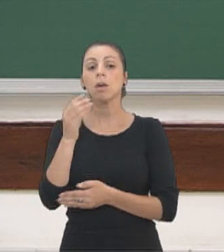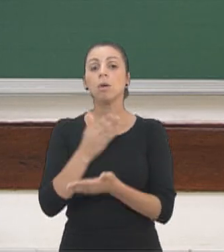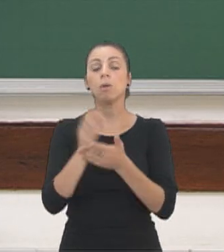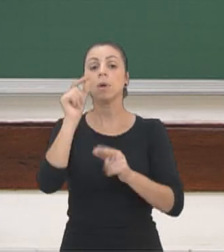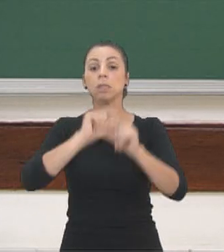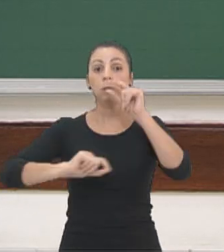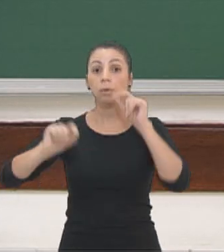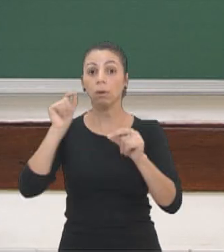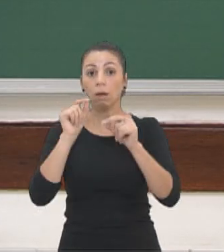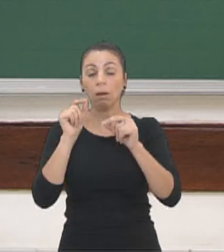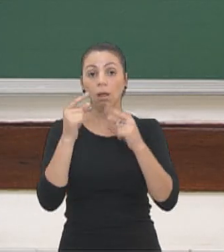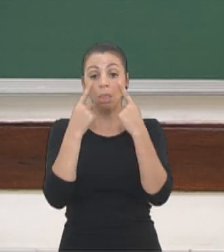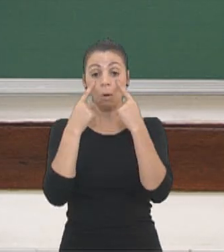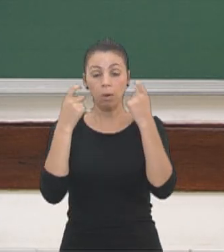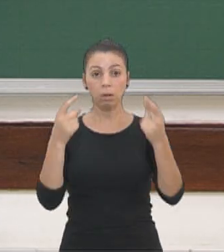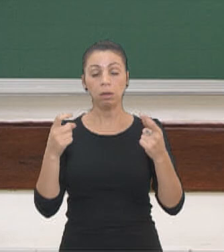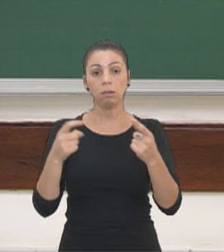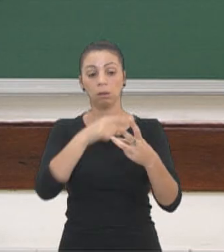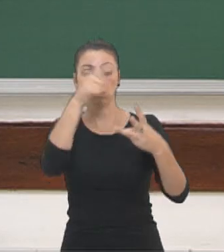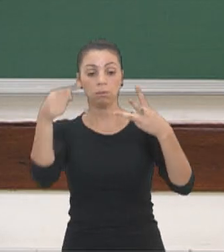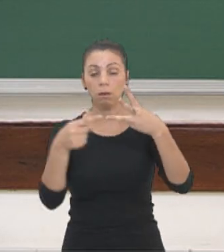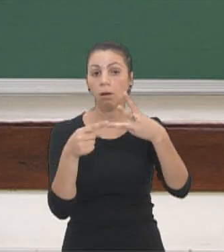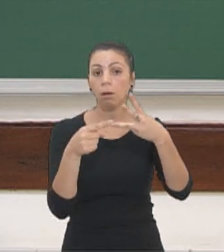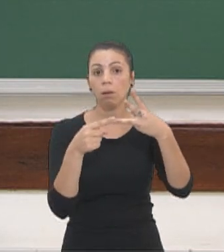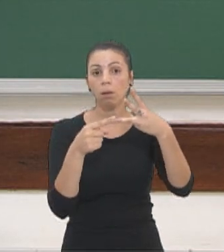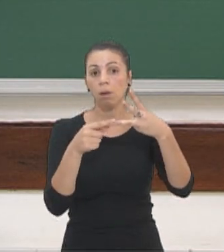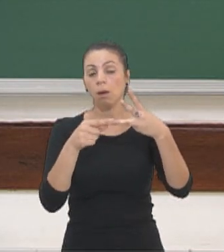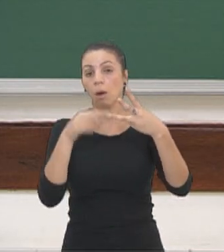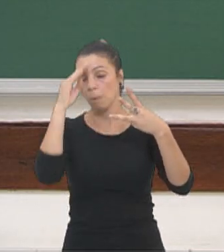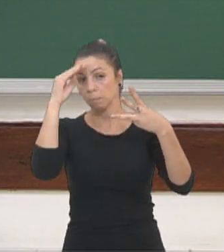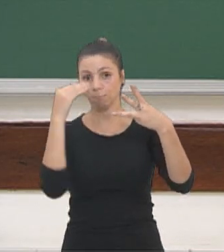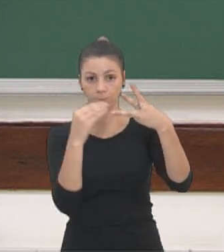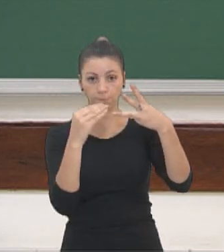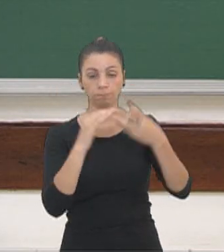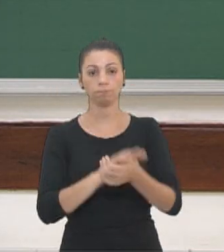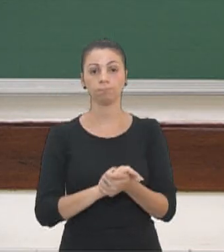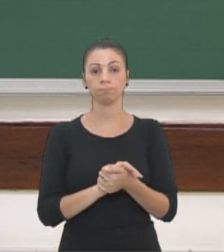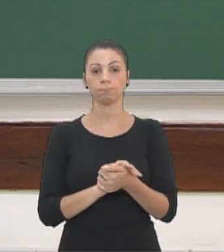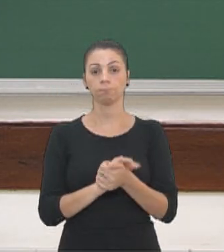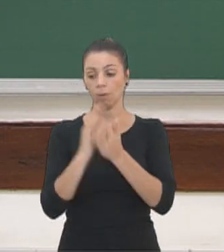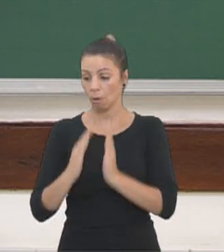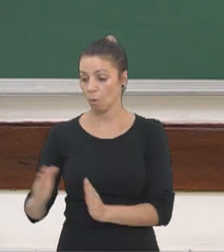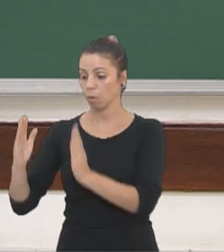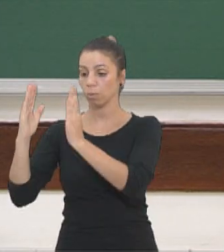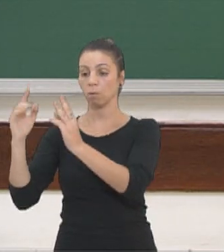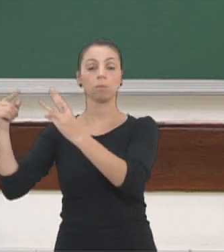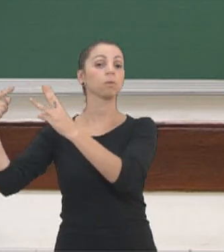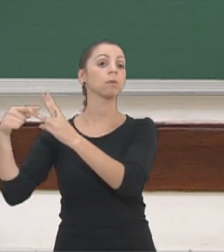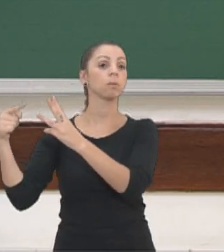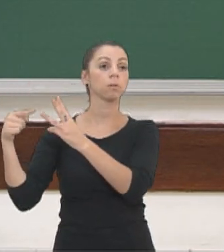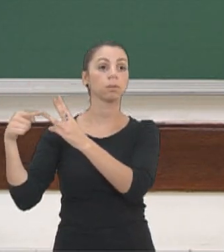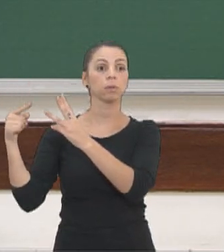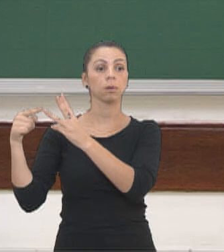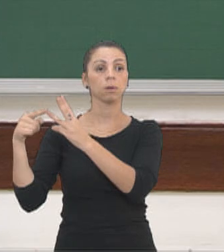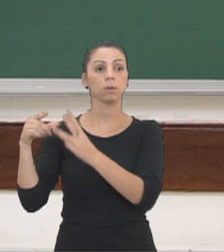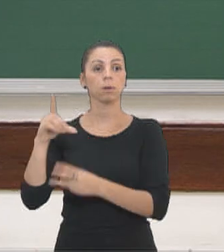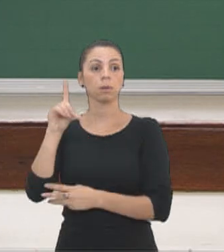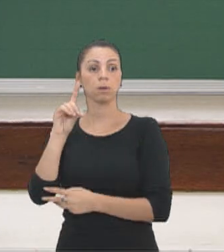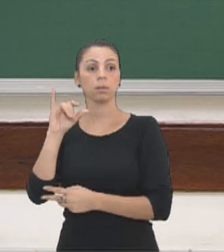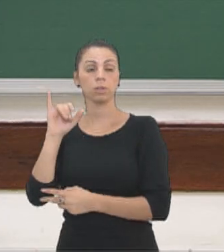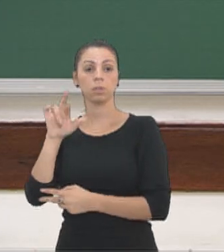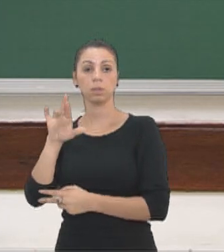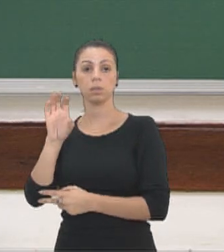os interesses do terceiro estado. E, finalmente, a terceira fase, chamada de diretório, que é quando